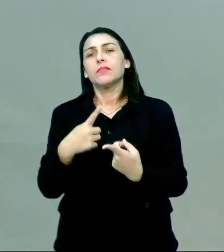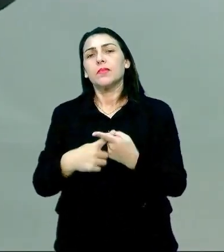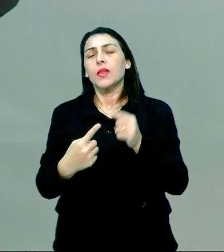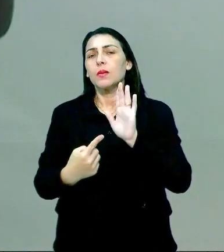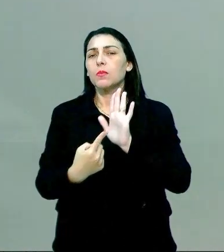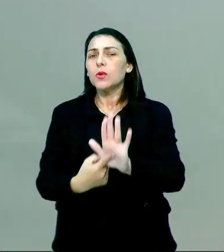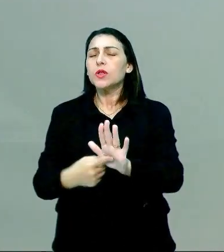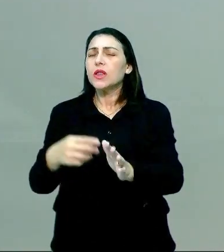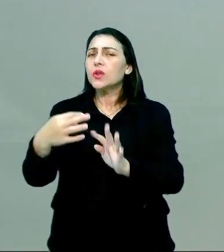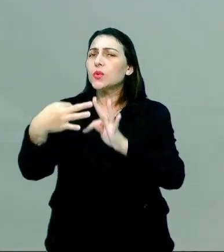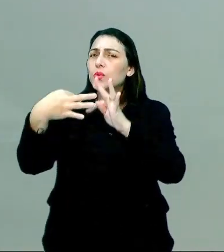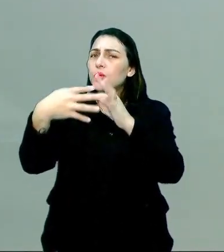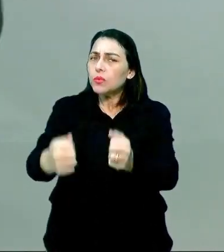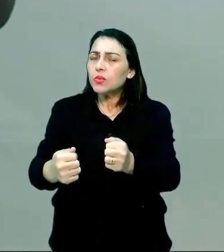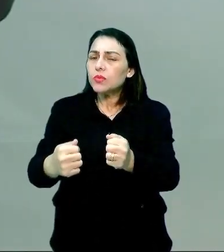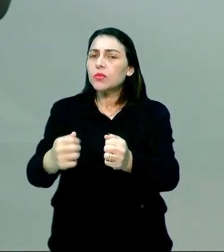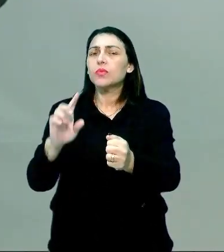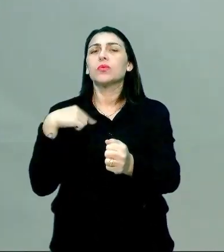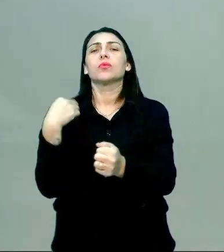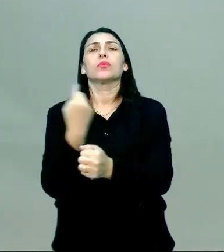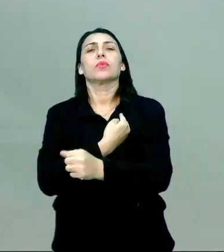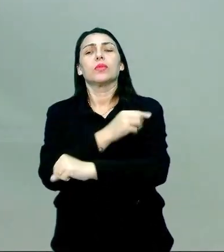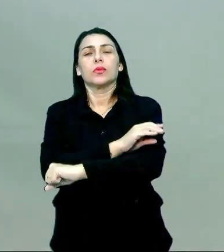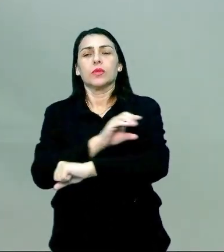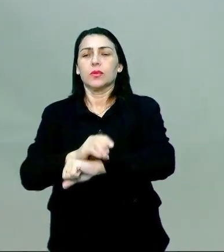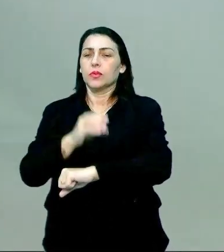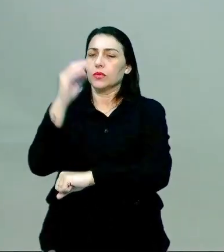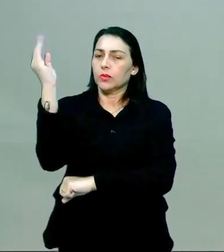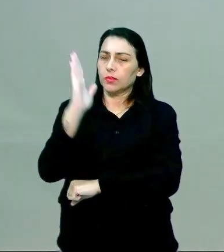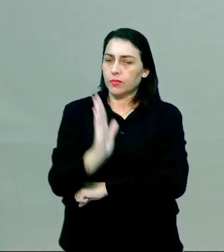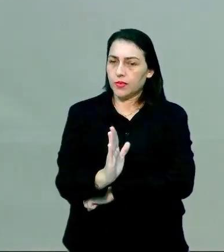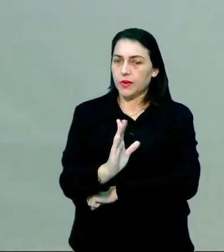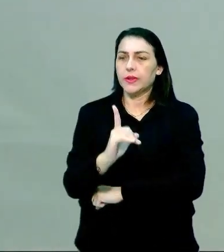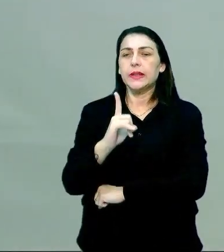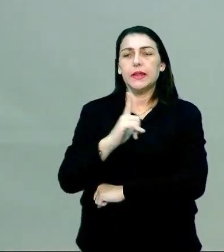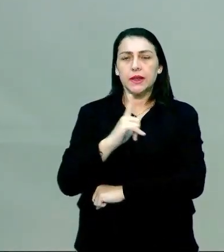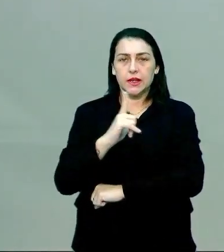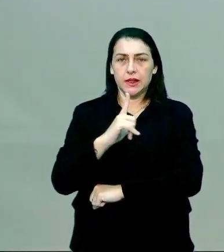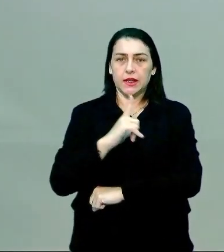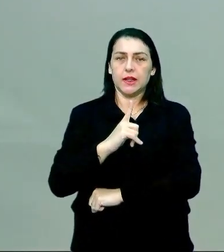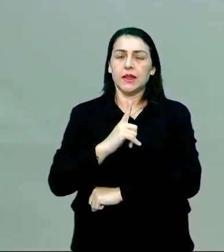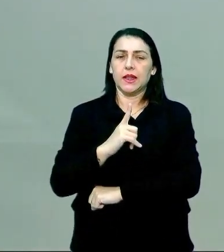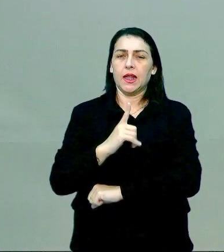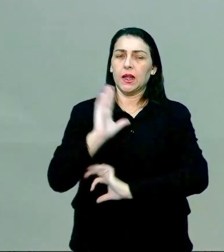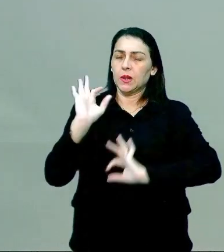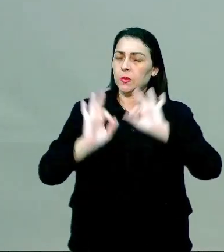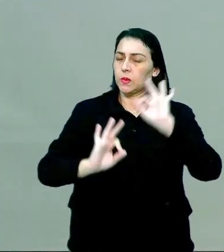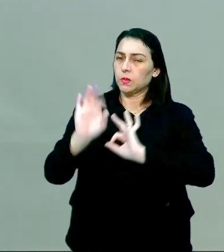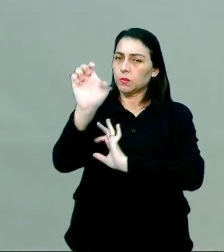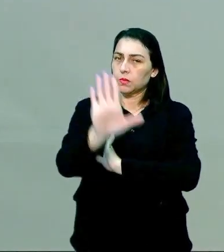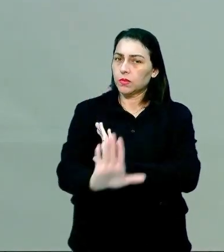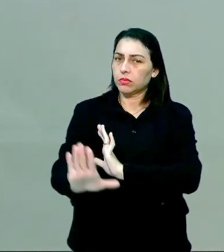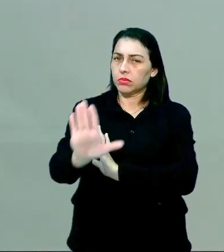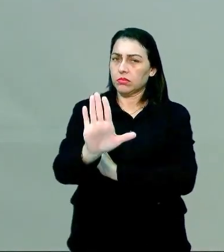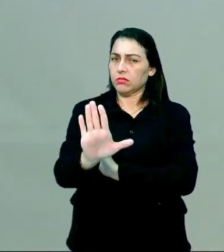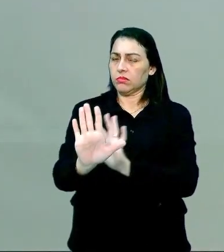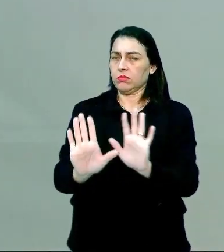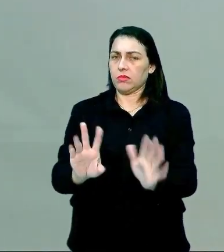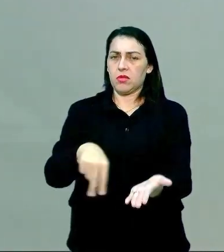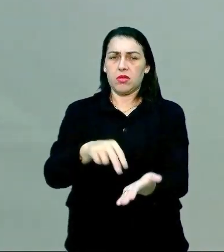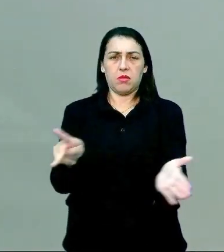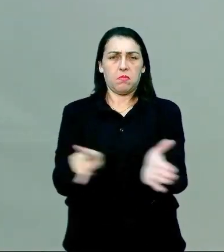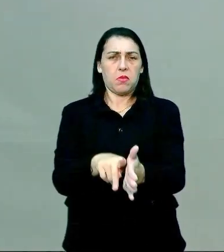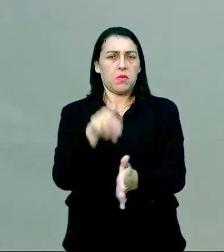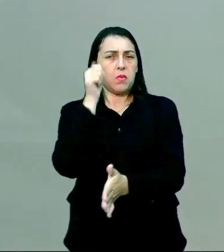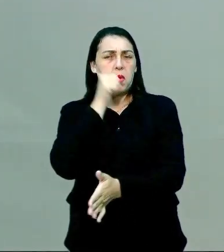expressei todos. Nós, da cultura brasileira, a gente tem essa parte de tipo dessa construção europeia. Não, que dança é coisa de